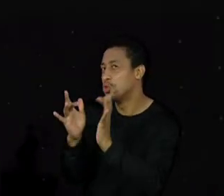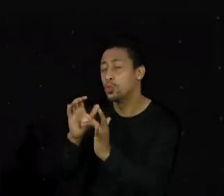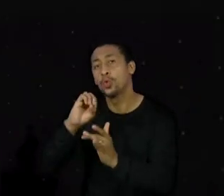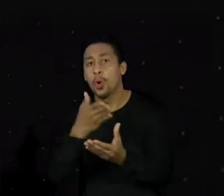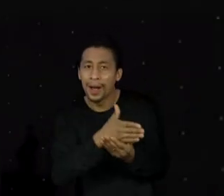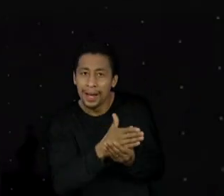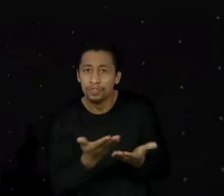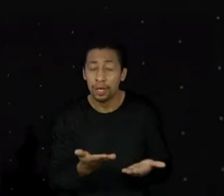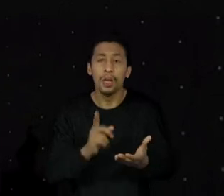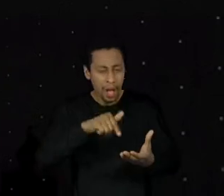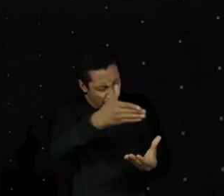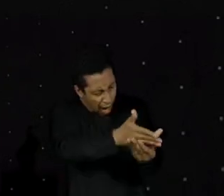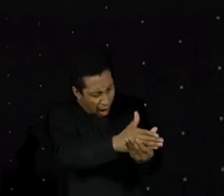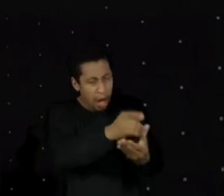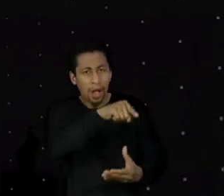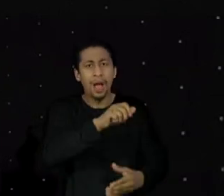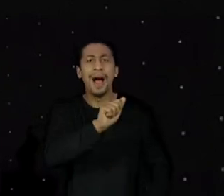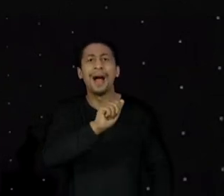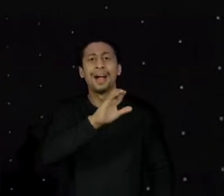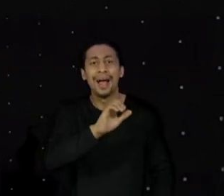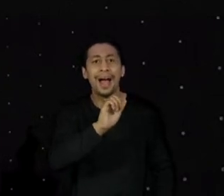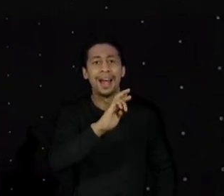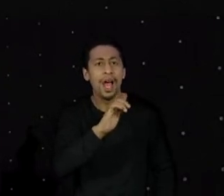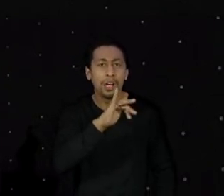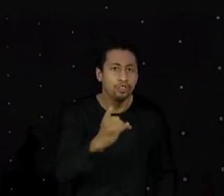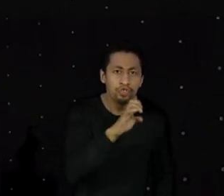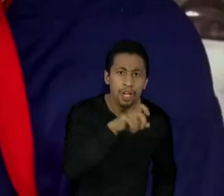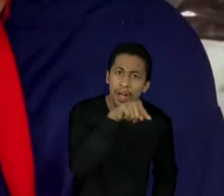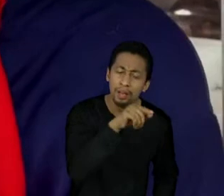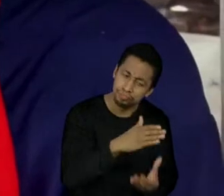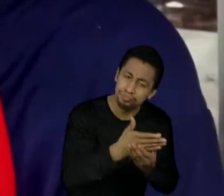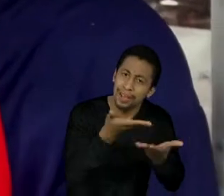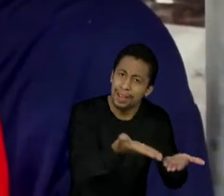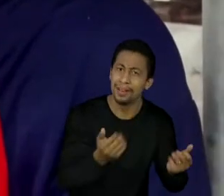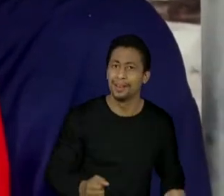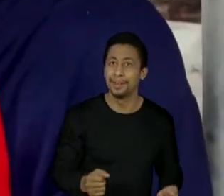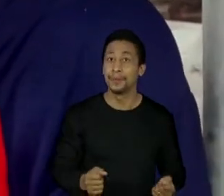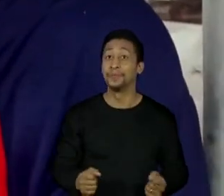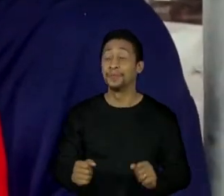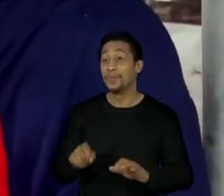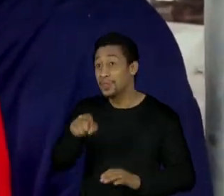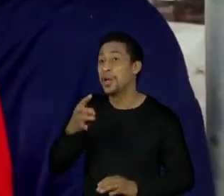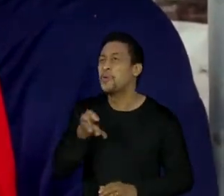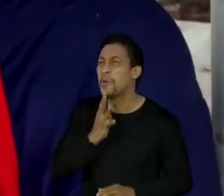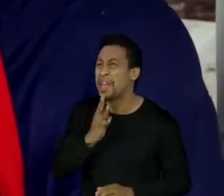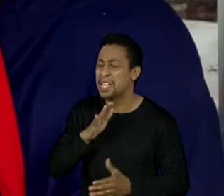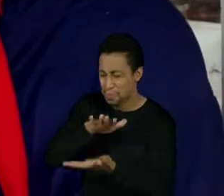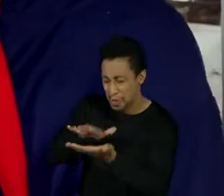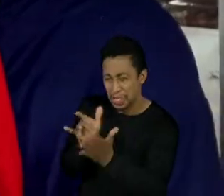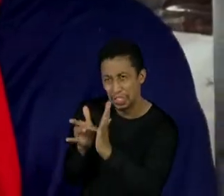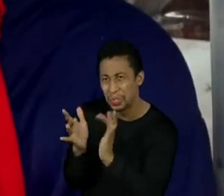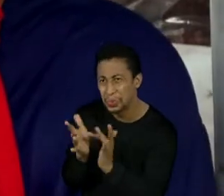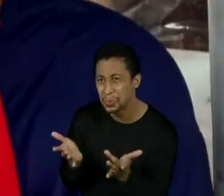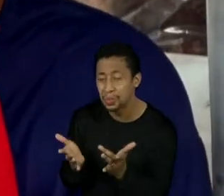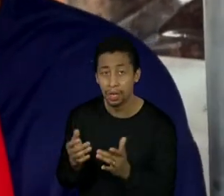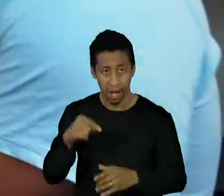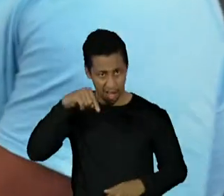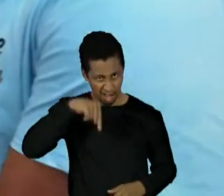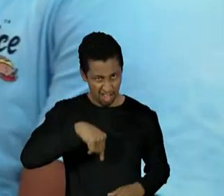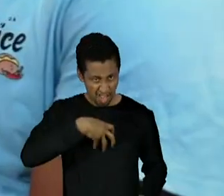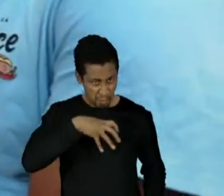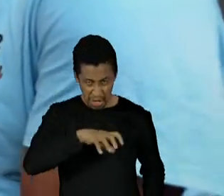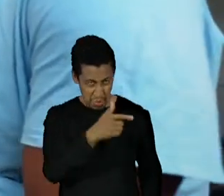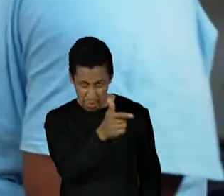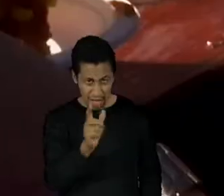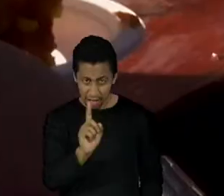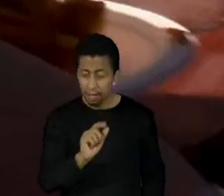acarajé. Acarajé, não tem essa. Não. Acarajé é acarajé. Você conhece algum acarajé que chama bolinho de Jesus? Aqui em Salvador, não. Nunca